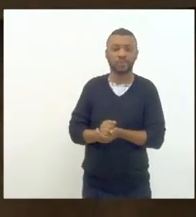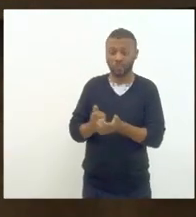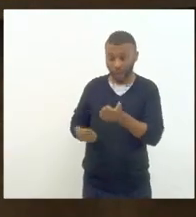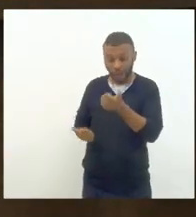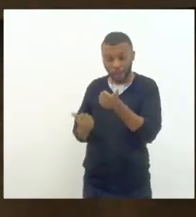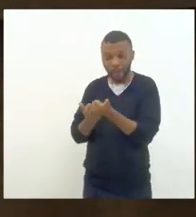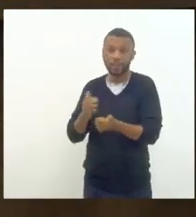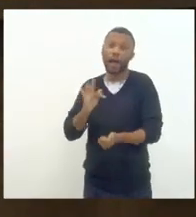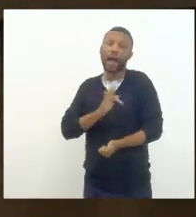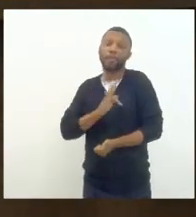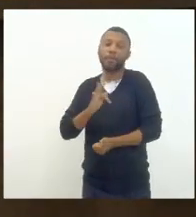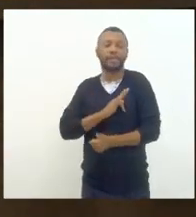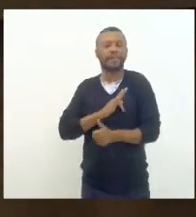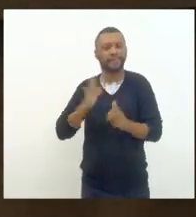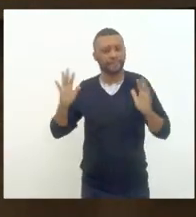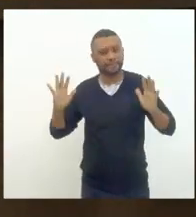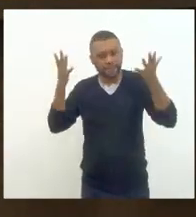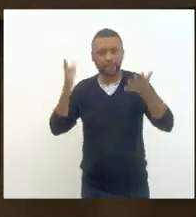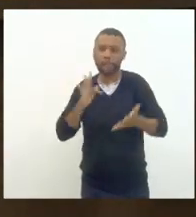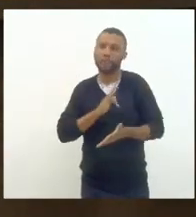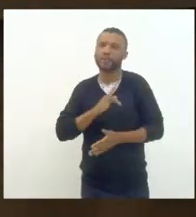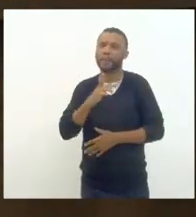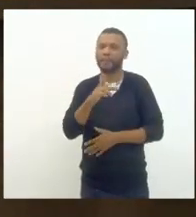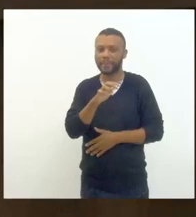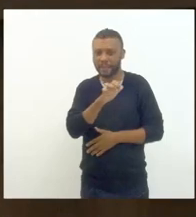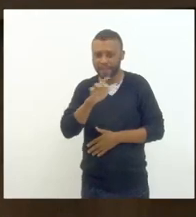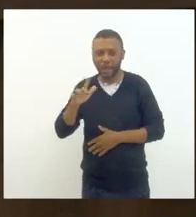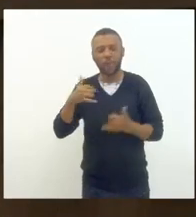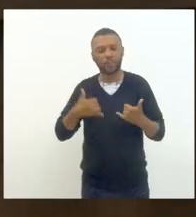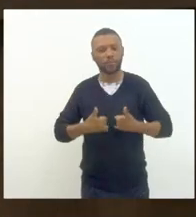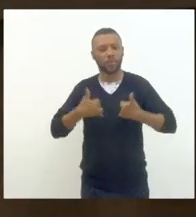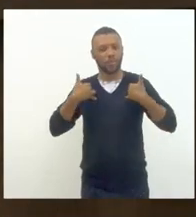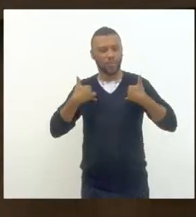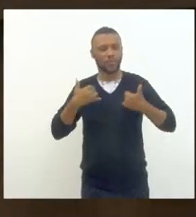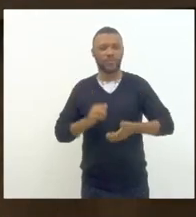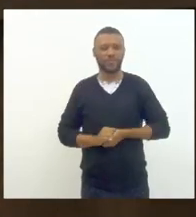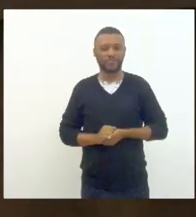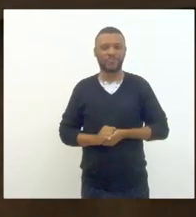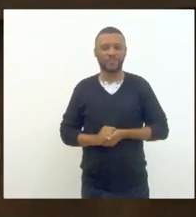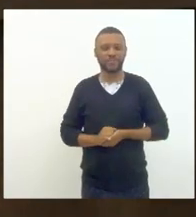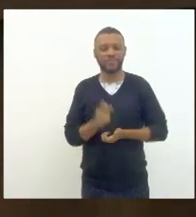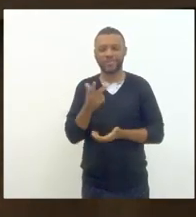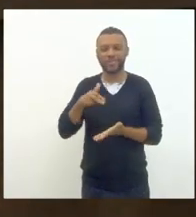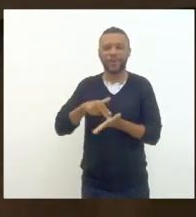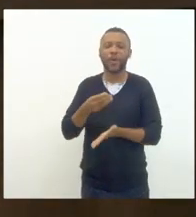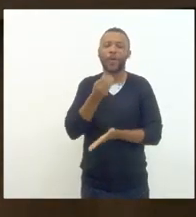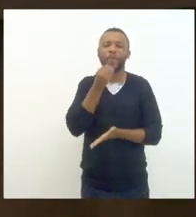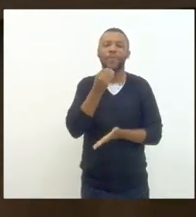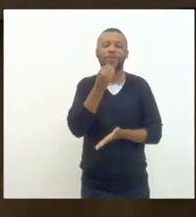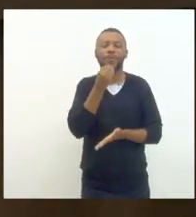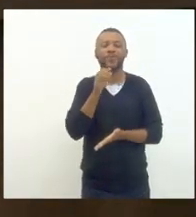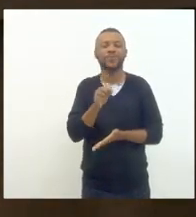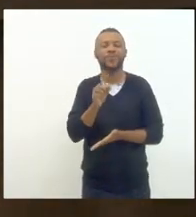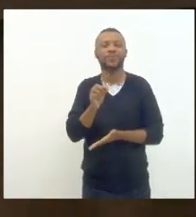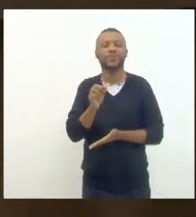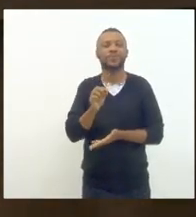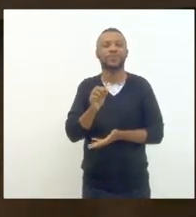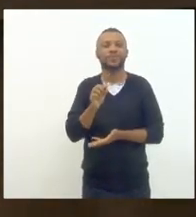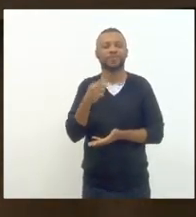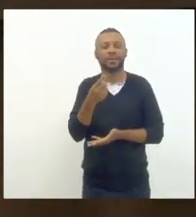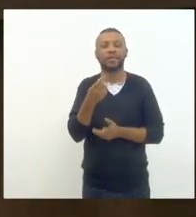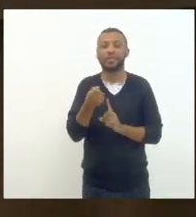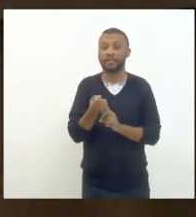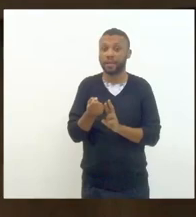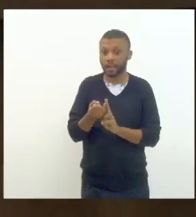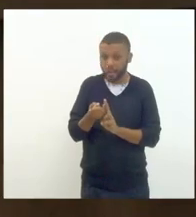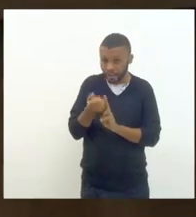polícia. Viva a Polícia Penal, muito orgulho, senhora presidente, de ter tido a oportunidade de ser